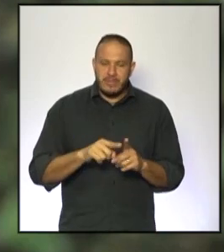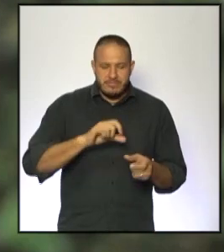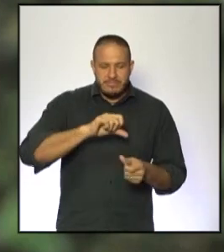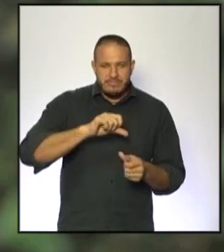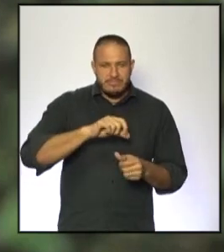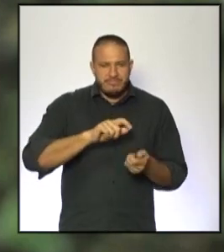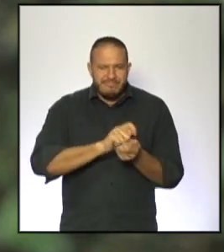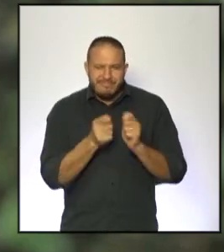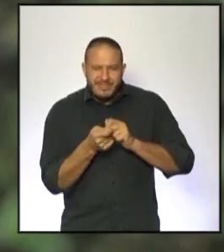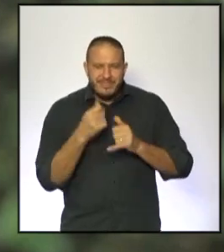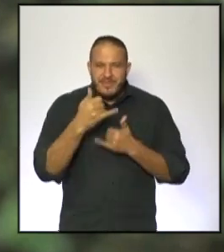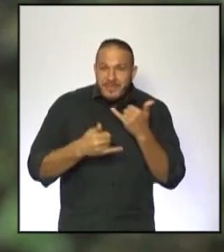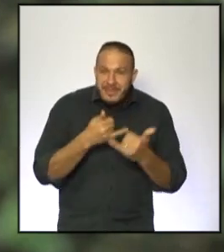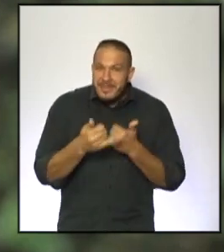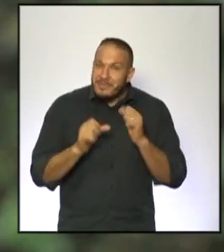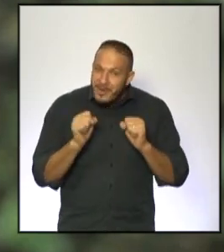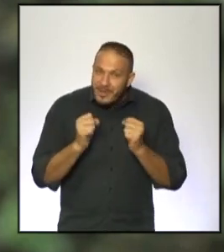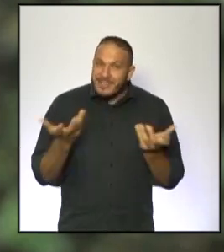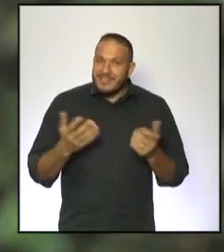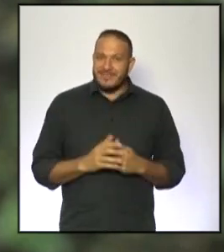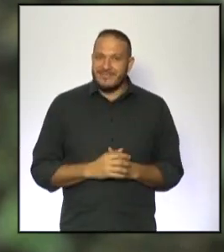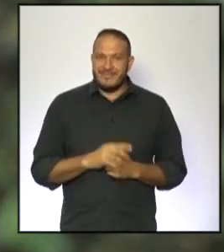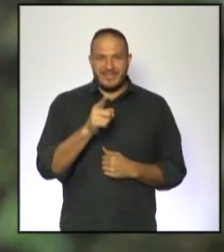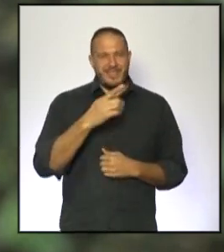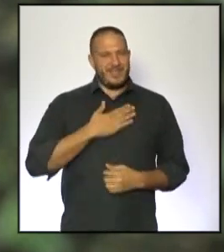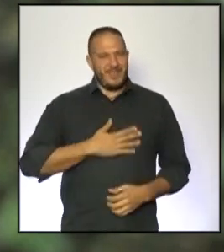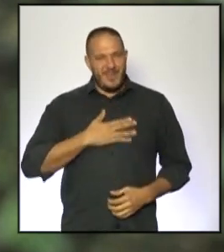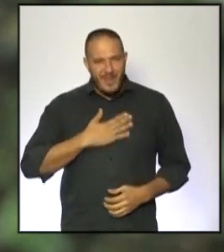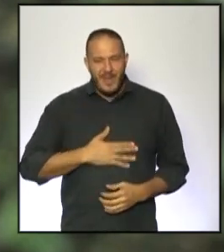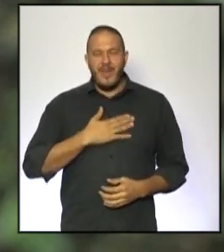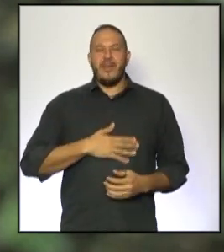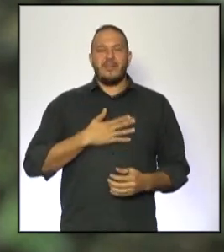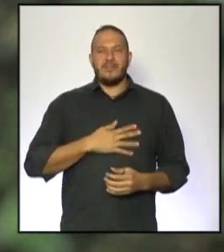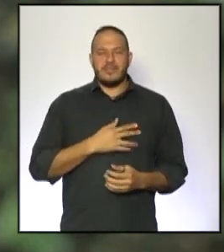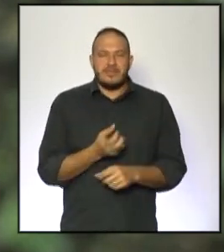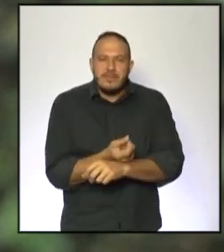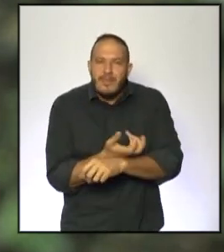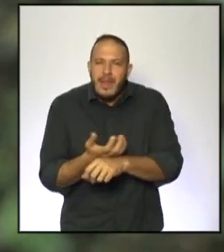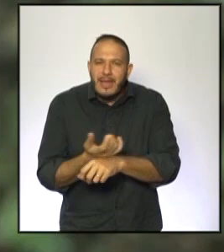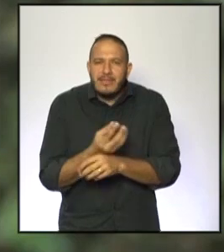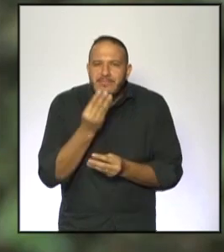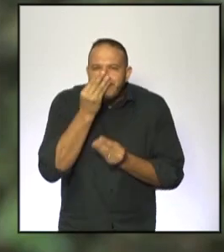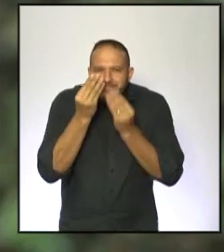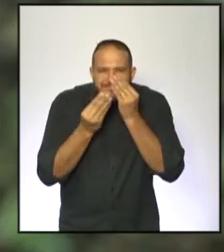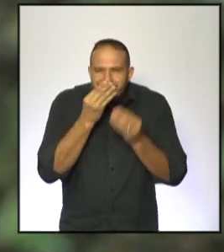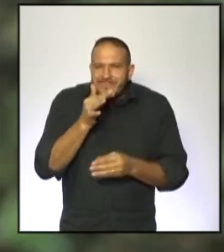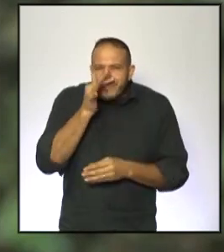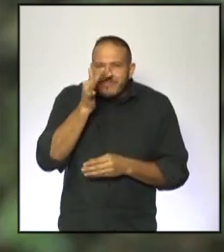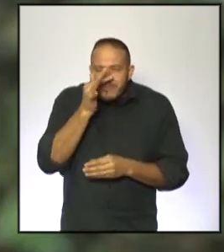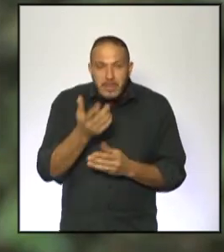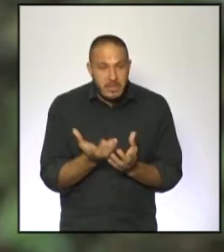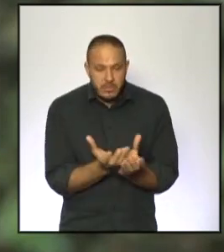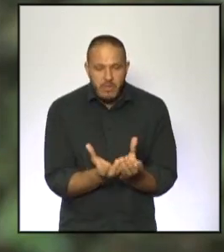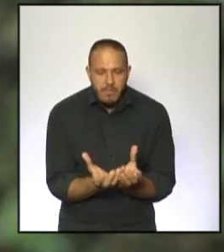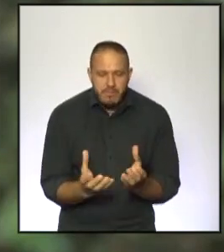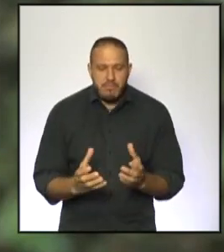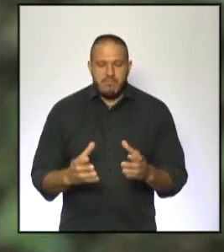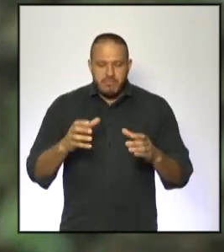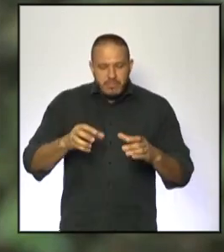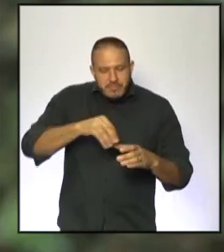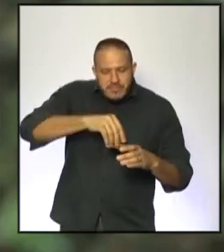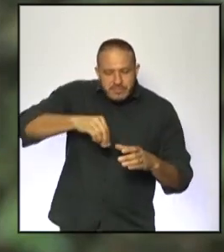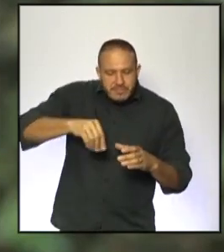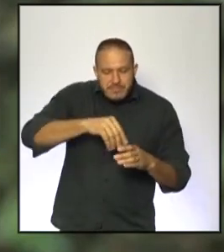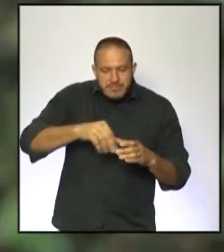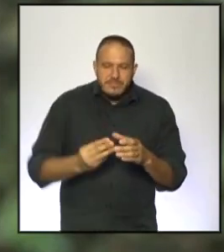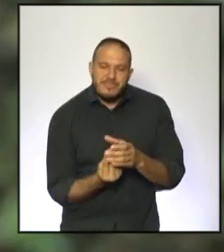brinquedos. Se você gosta de mexer em vasos de planta, pode perceber que esses objetos podem ser